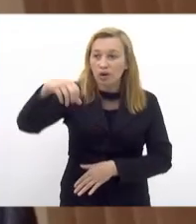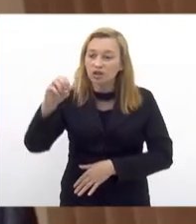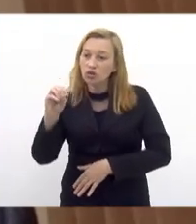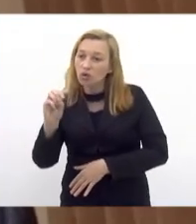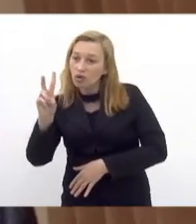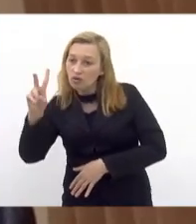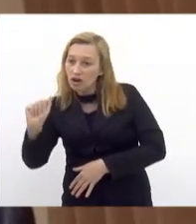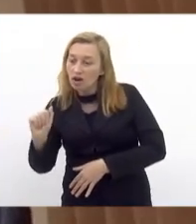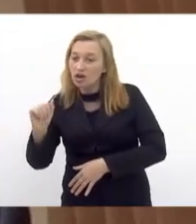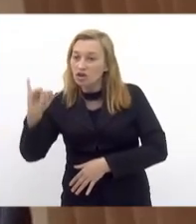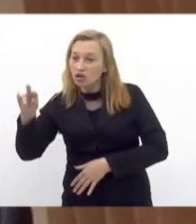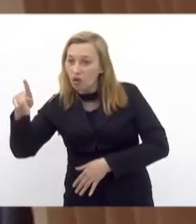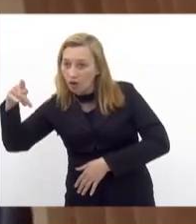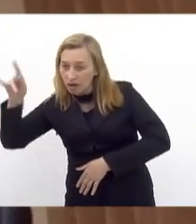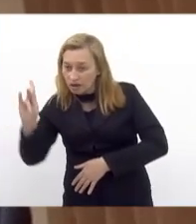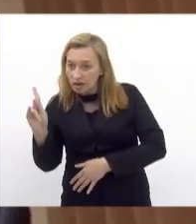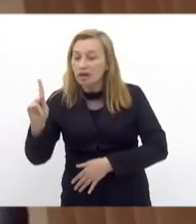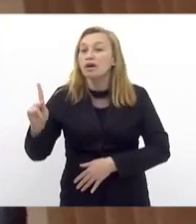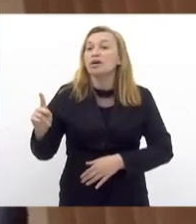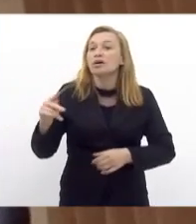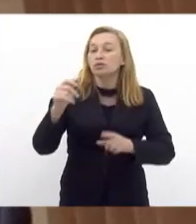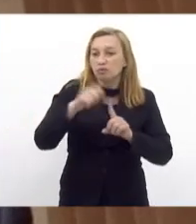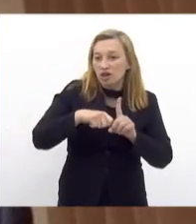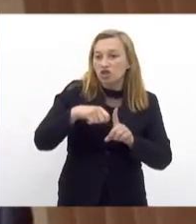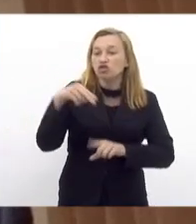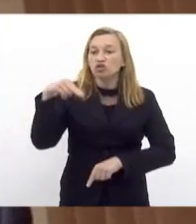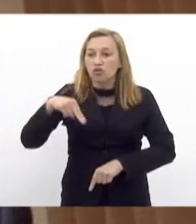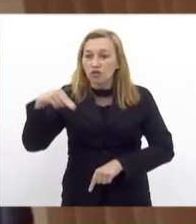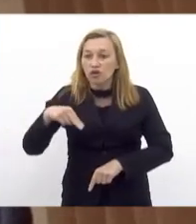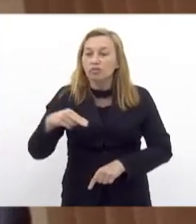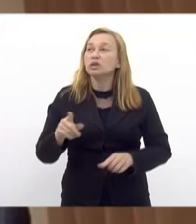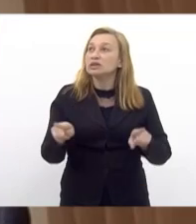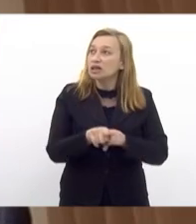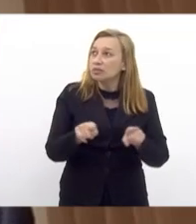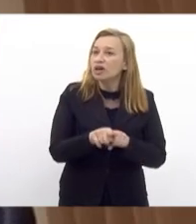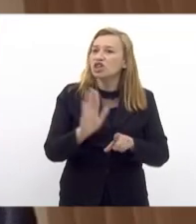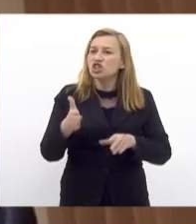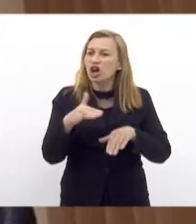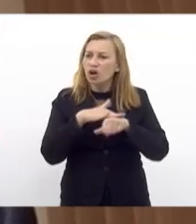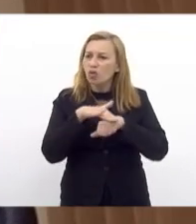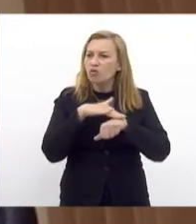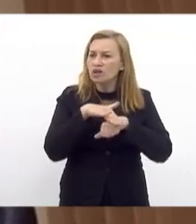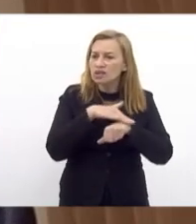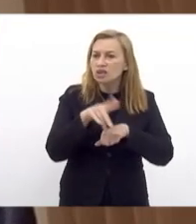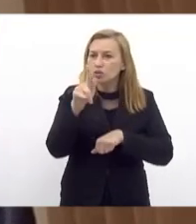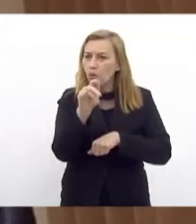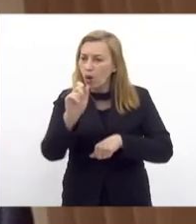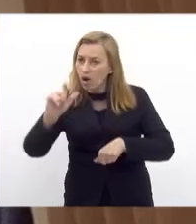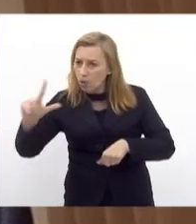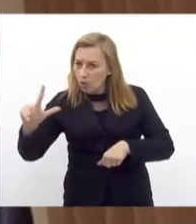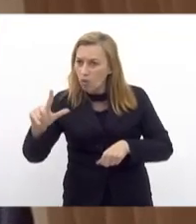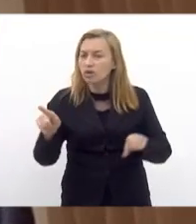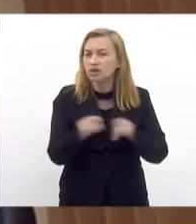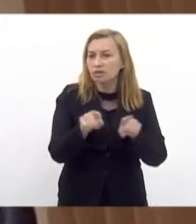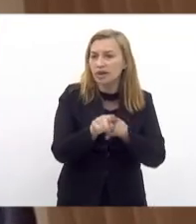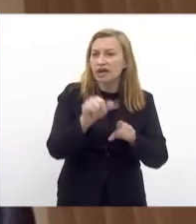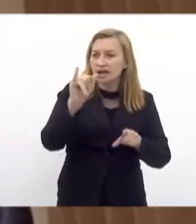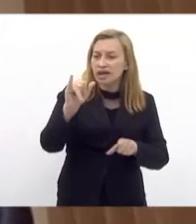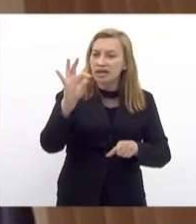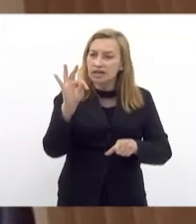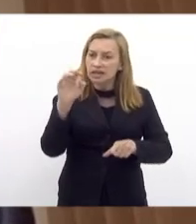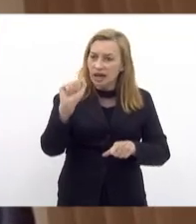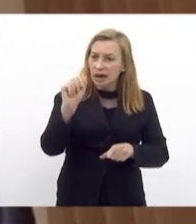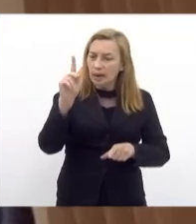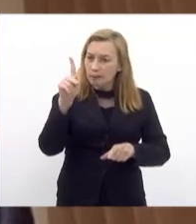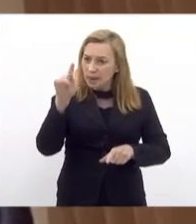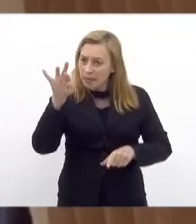partir do mês de novembro. Tive aqui também, na BAV, já conversando no stand da Gol e no stand da Itapemirim, com as